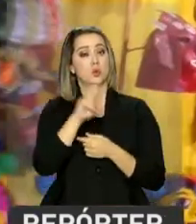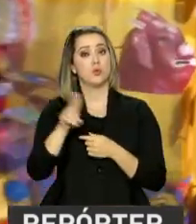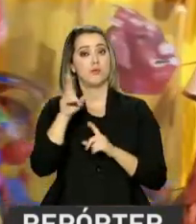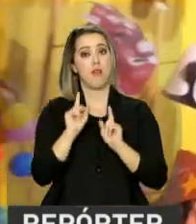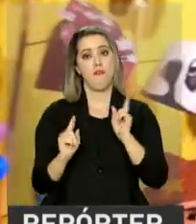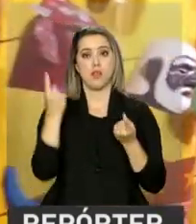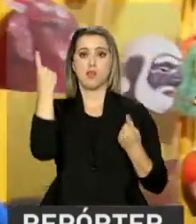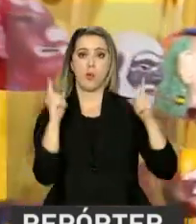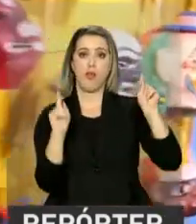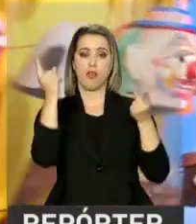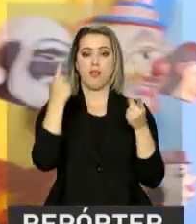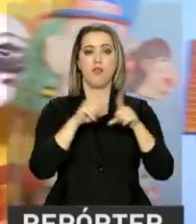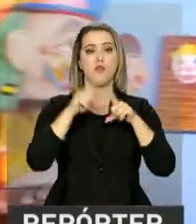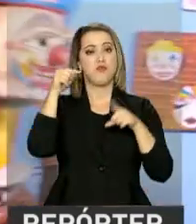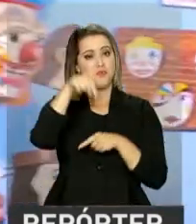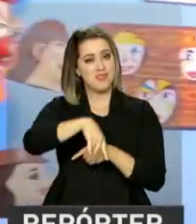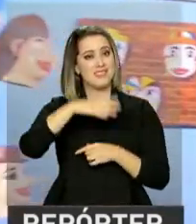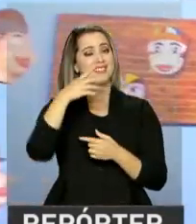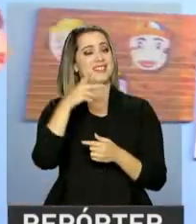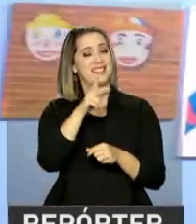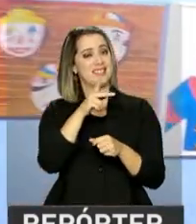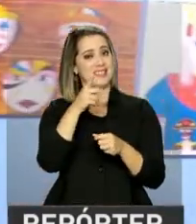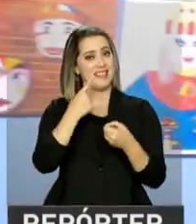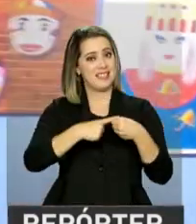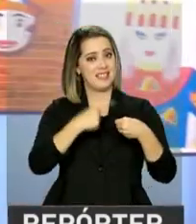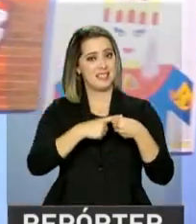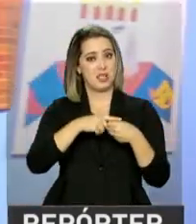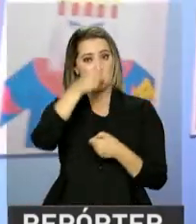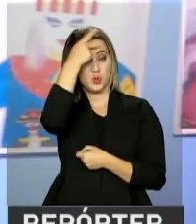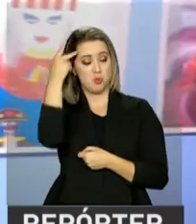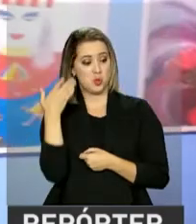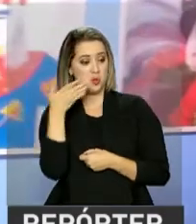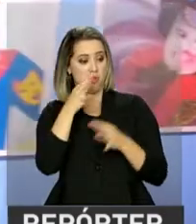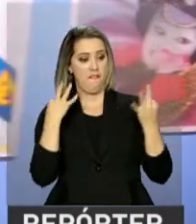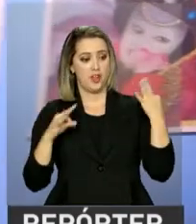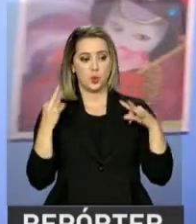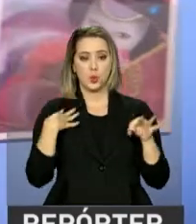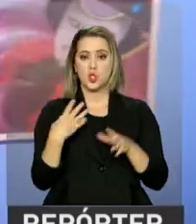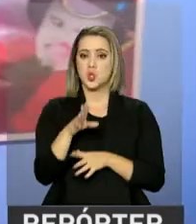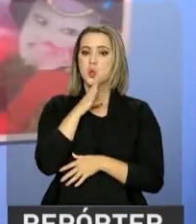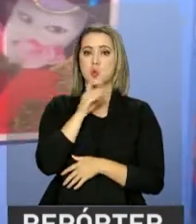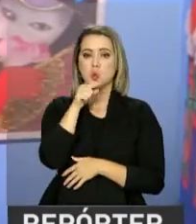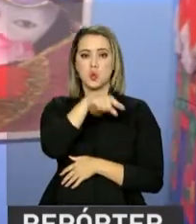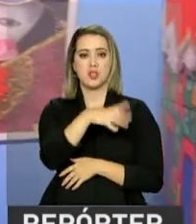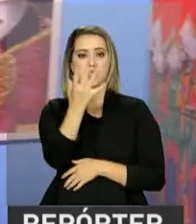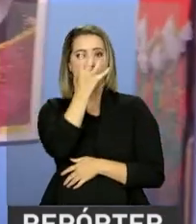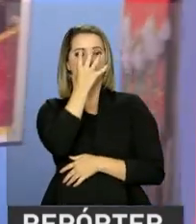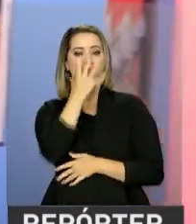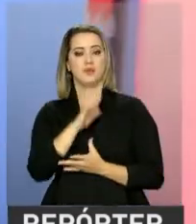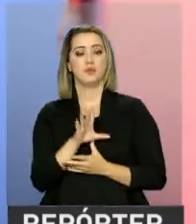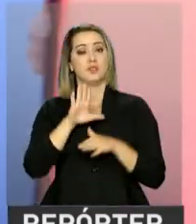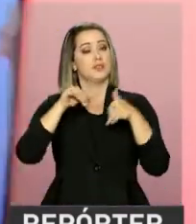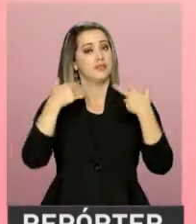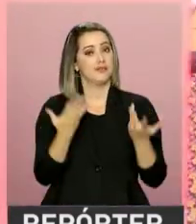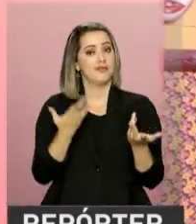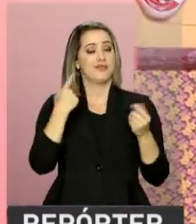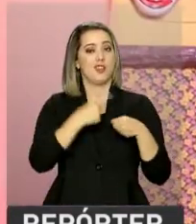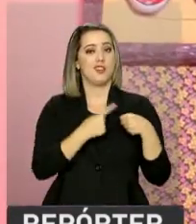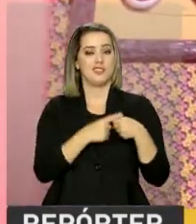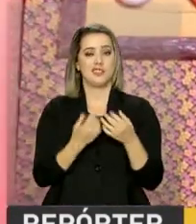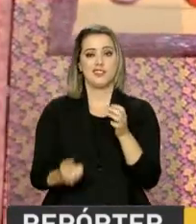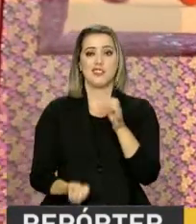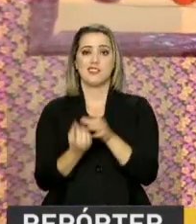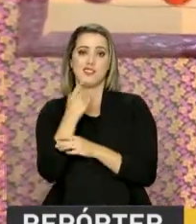Bezerros ficou tão conhecida por essa brincadeira que os turistas vinham até aqui em outras épocas para ver as máscaras. Por isso, a cidade ganhou